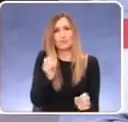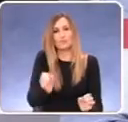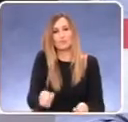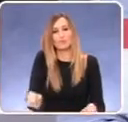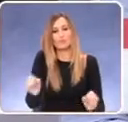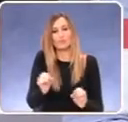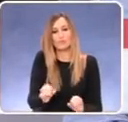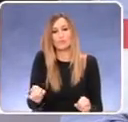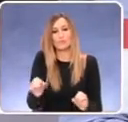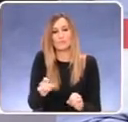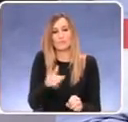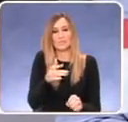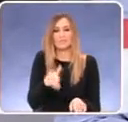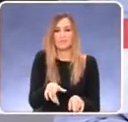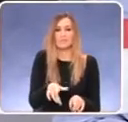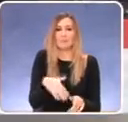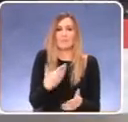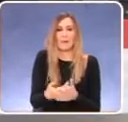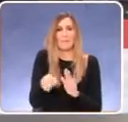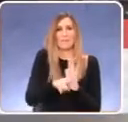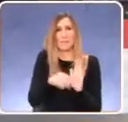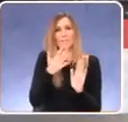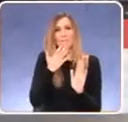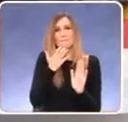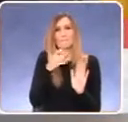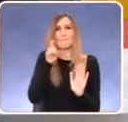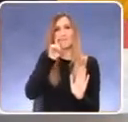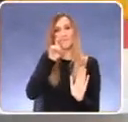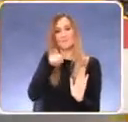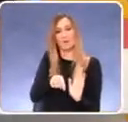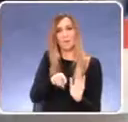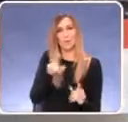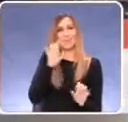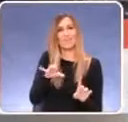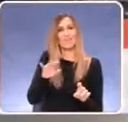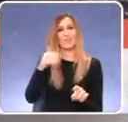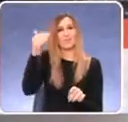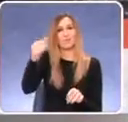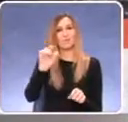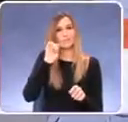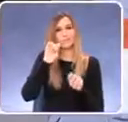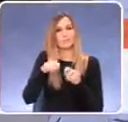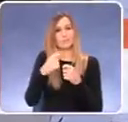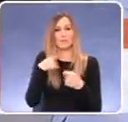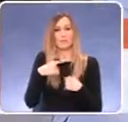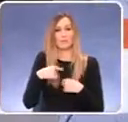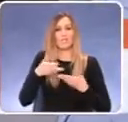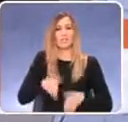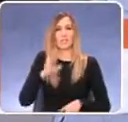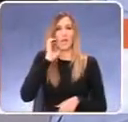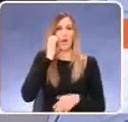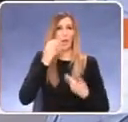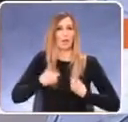em necessidade. E essa é a mais eficaz medida, certo, de prevenção, não é? Exato. E nós não cheguemos depois a casos extremos. E nós... Eu sou angolano, como sabes, e